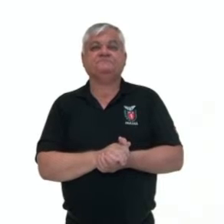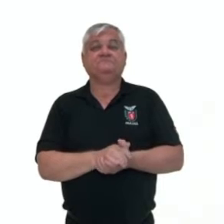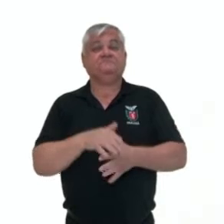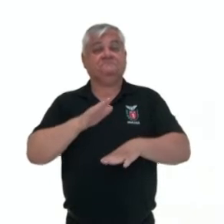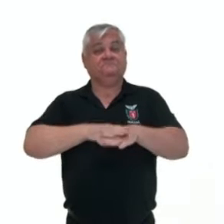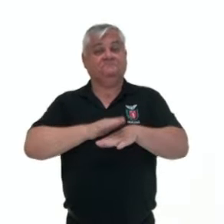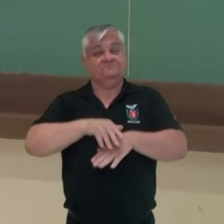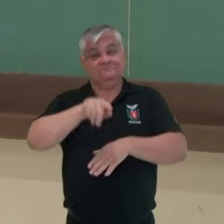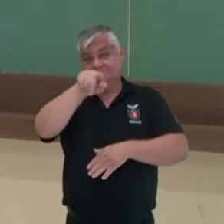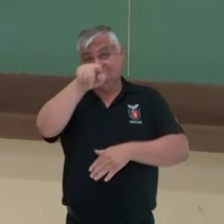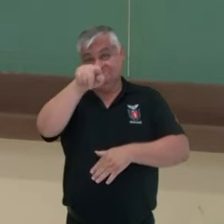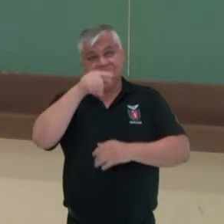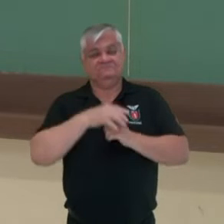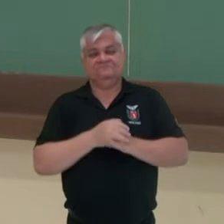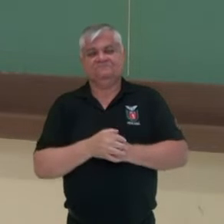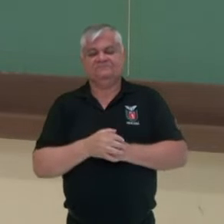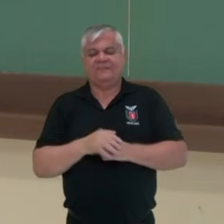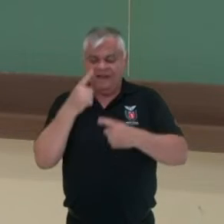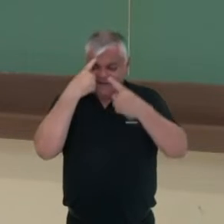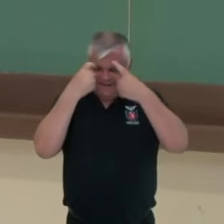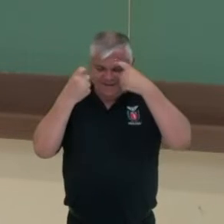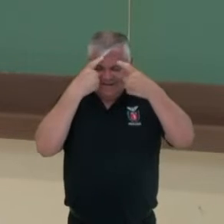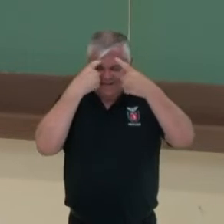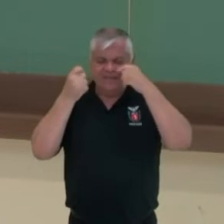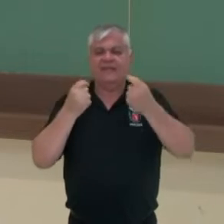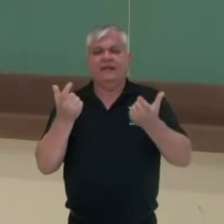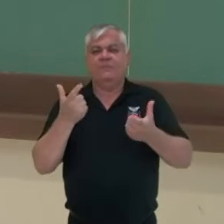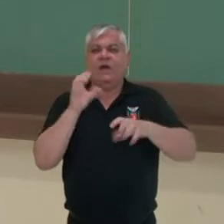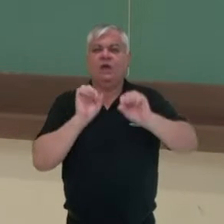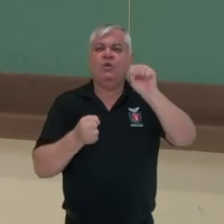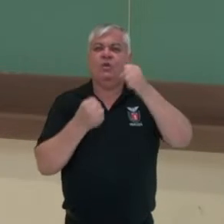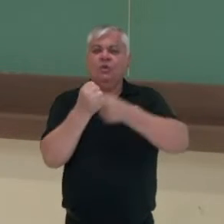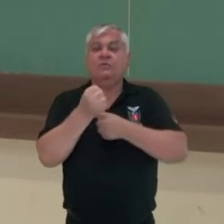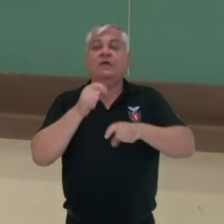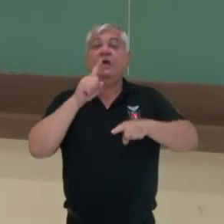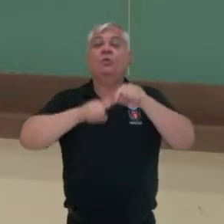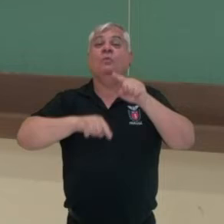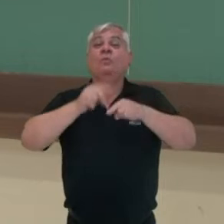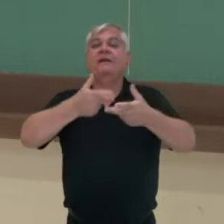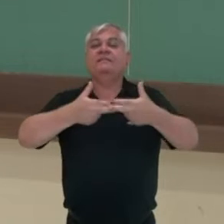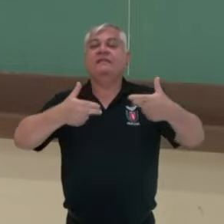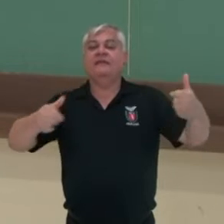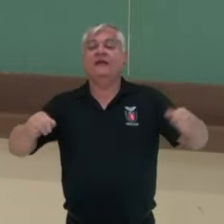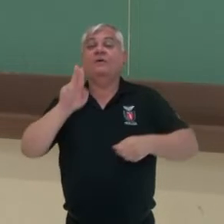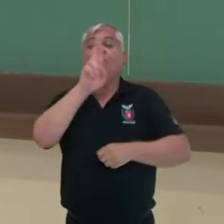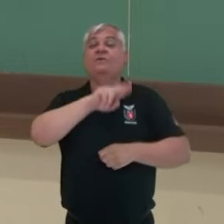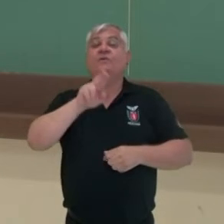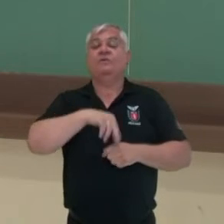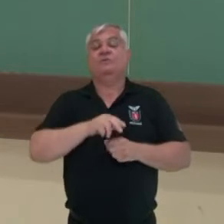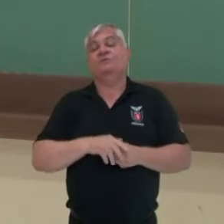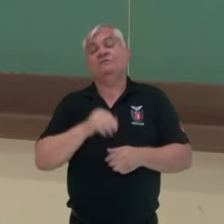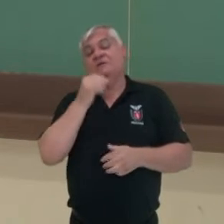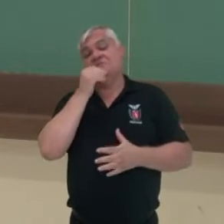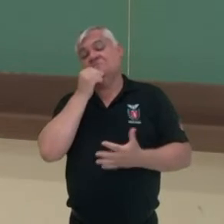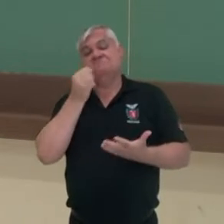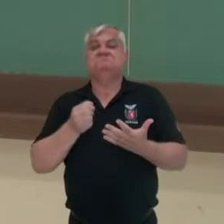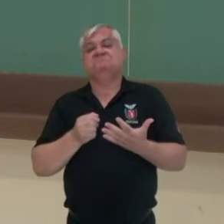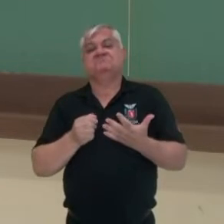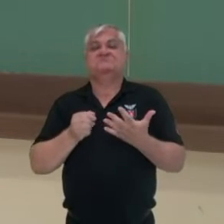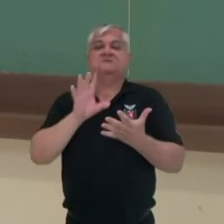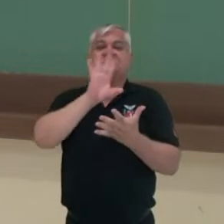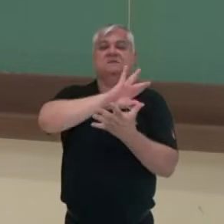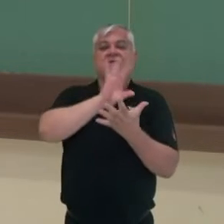vez. Invente uma luta que utilize um instrumento mediador e as letras do alfabeto. Como seriam os golpes e o que